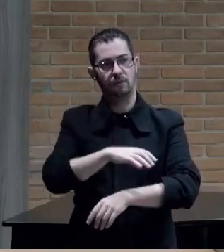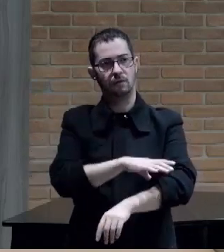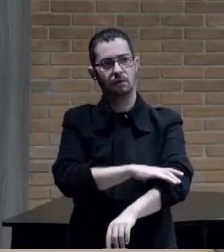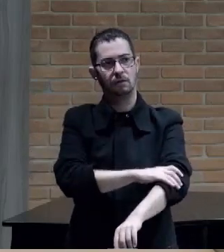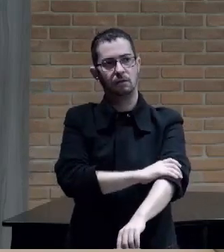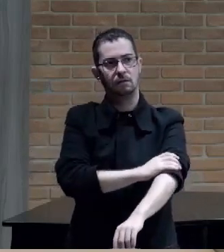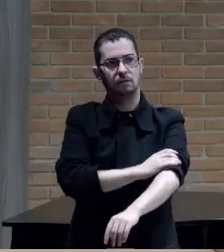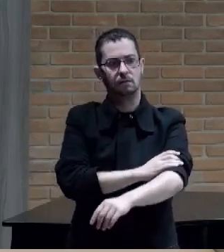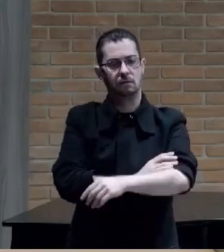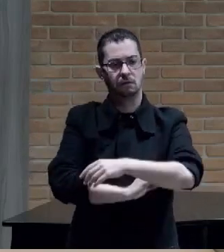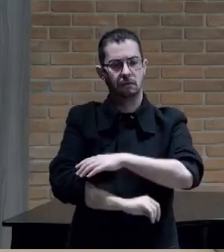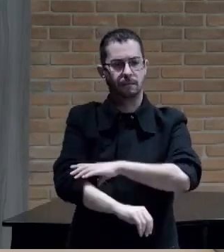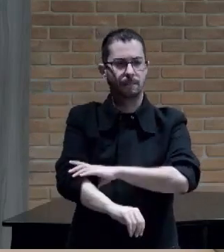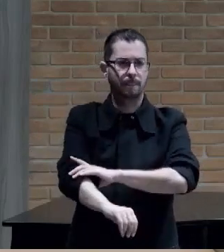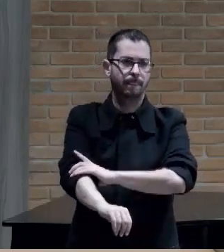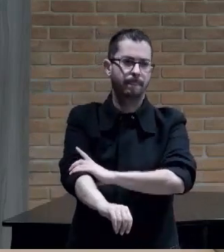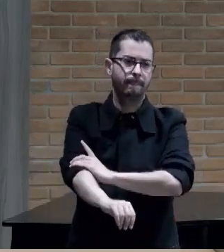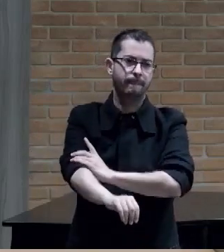NVT.